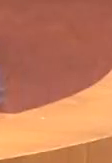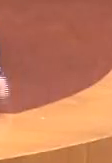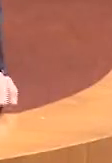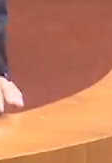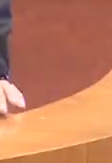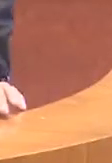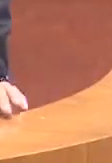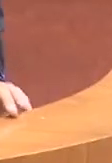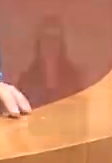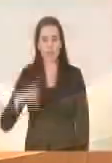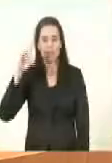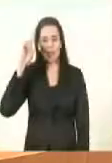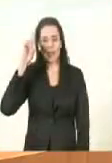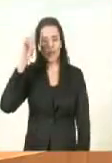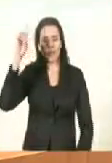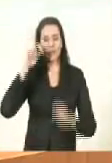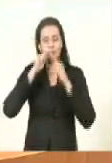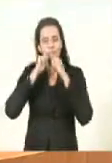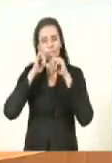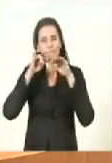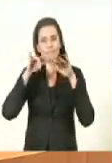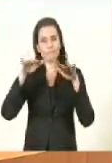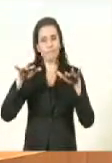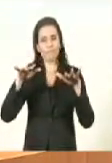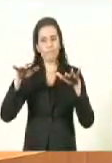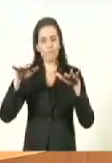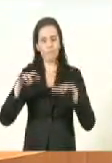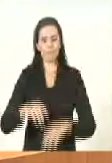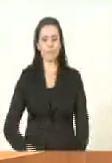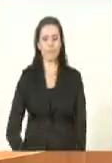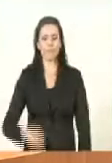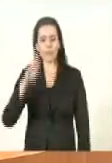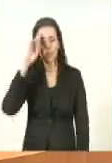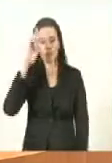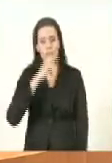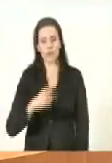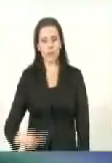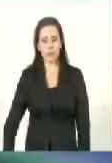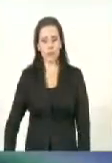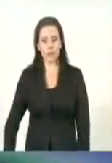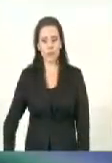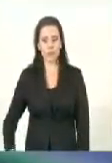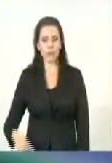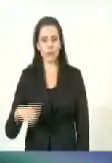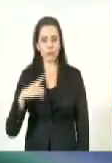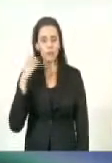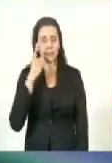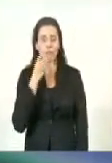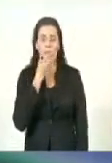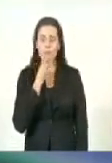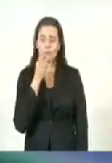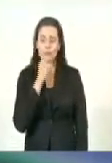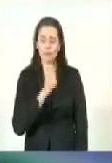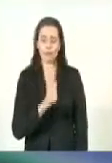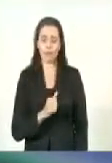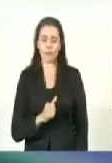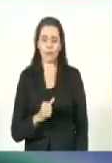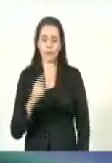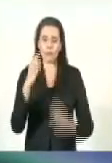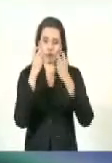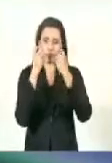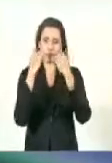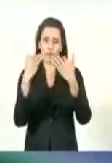Que Deus nos abençoe a todos. Excelentíssimo senhor presidente, senhores e senhores deputados, galeria,